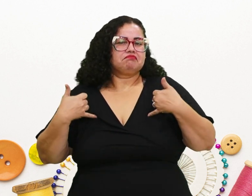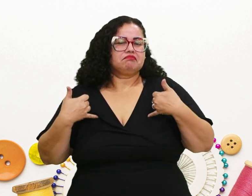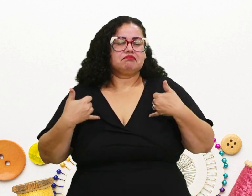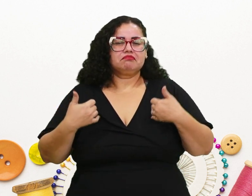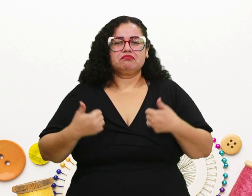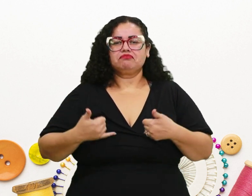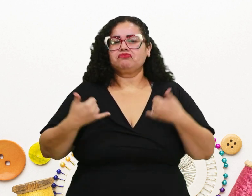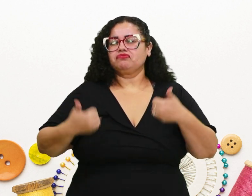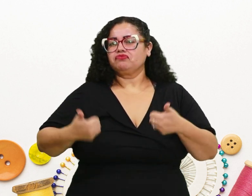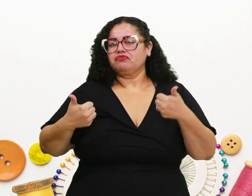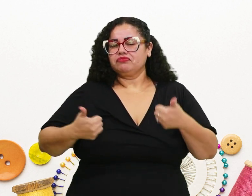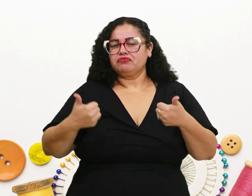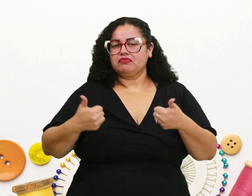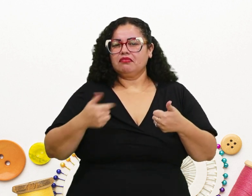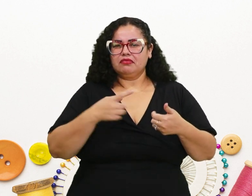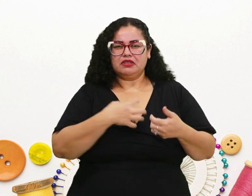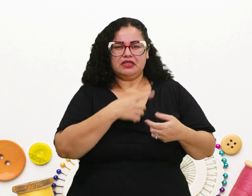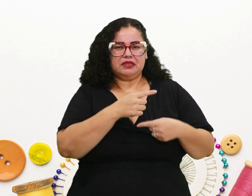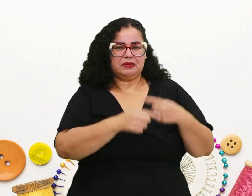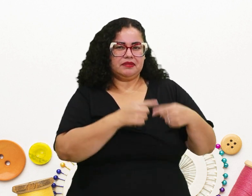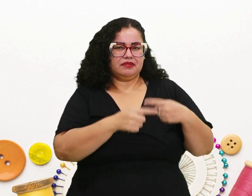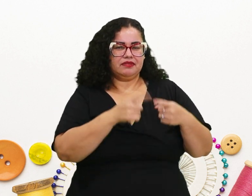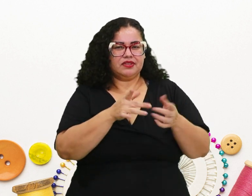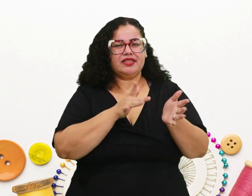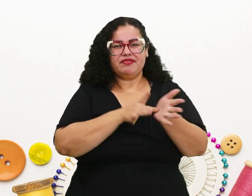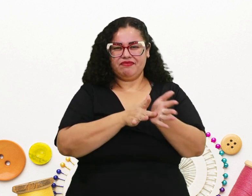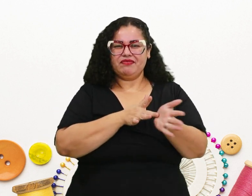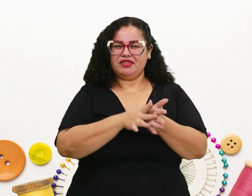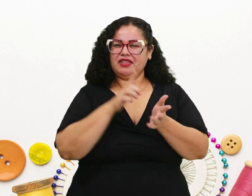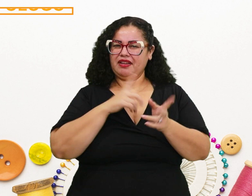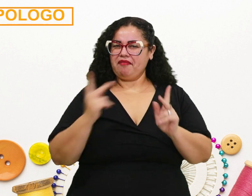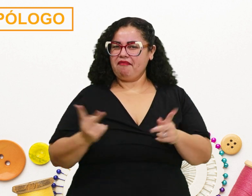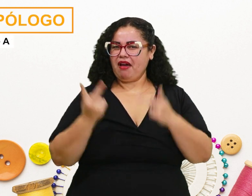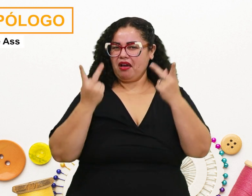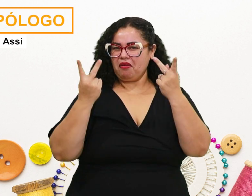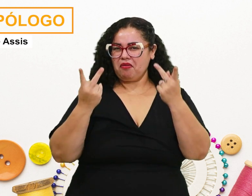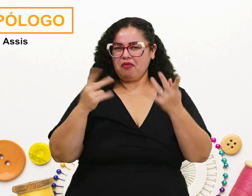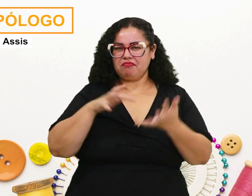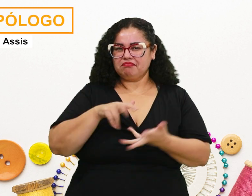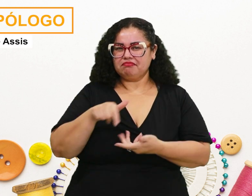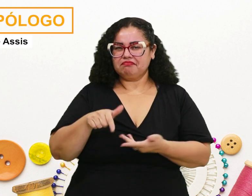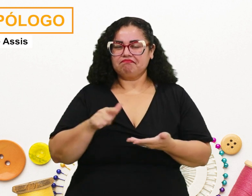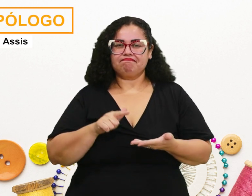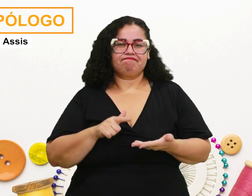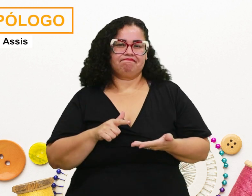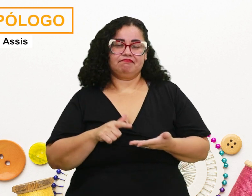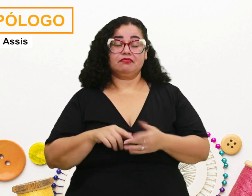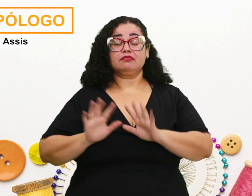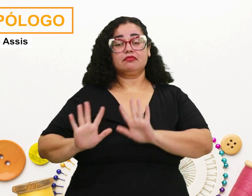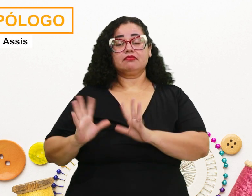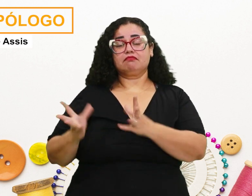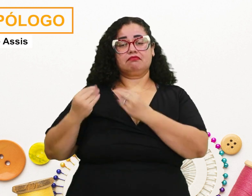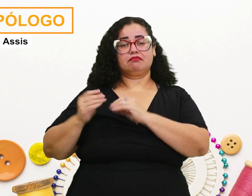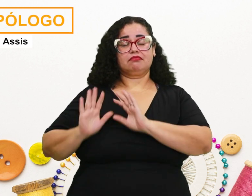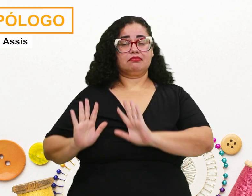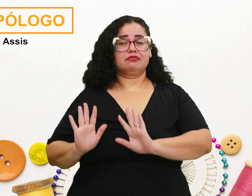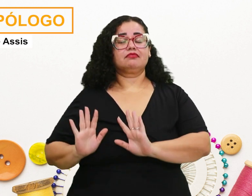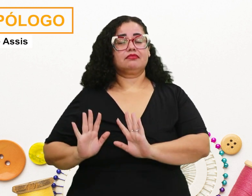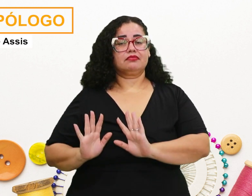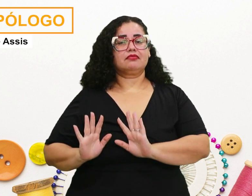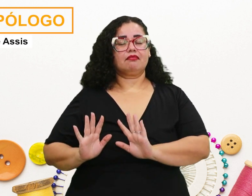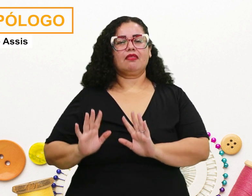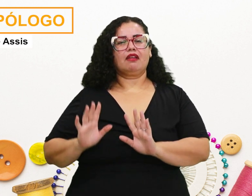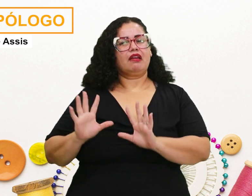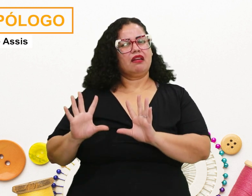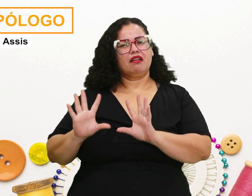si, toda enrolada, para fingir que vale alguma coisa neste mundo? Deixe-me, senhora. Que